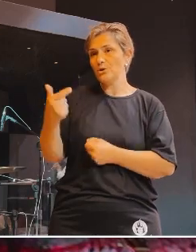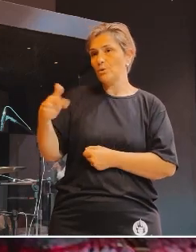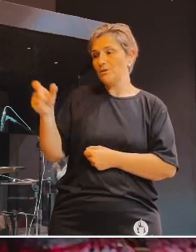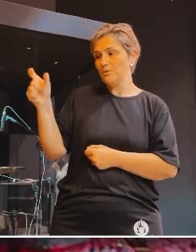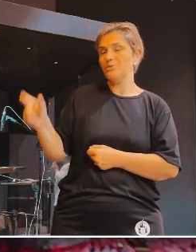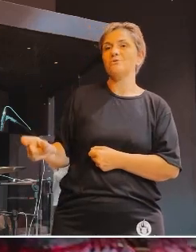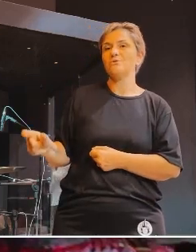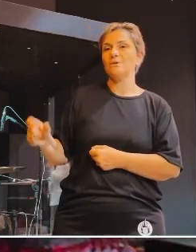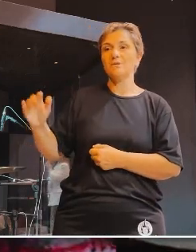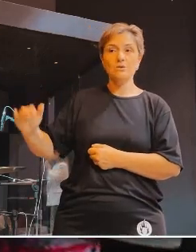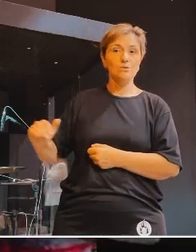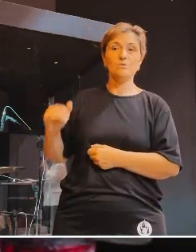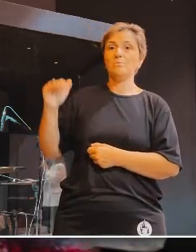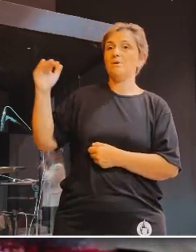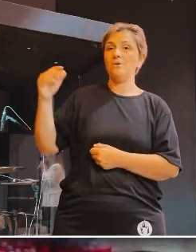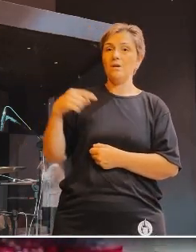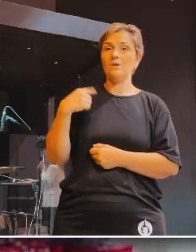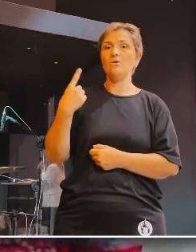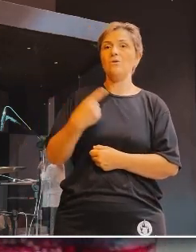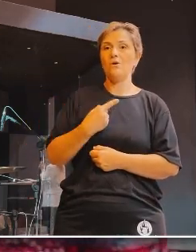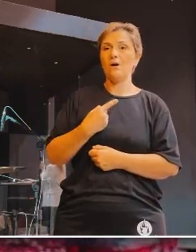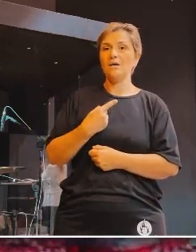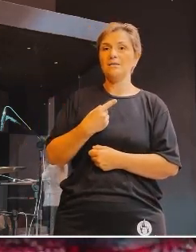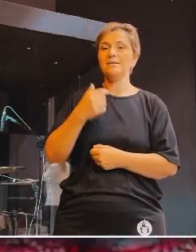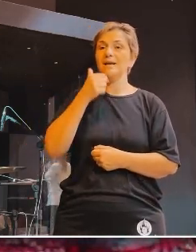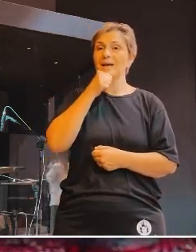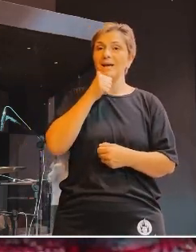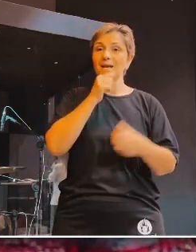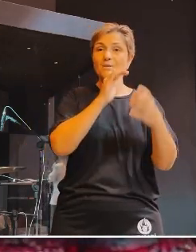Esposa, cuida desse homem.